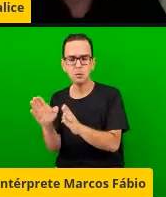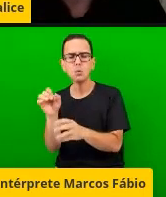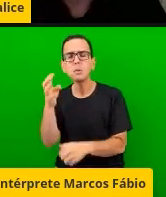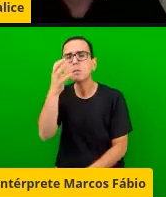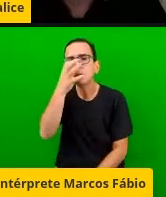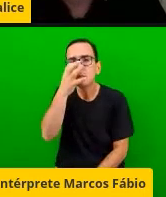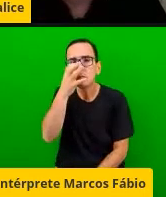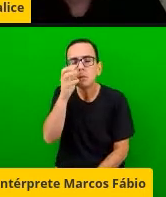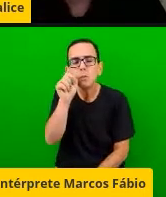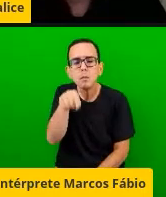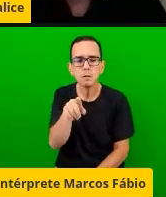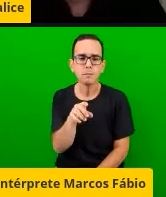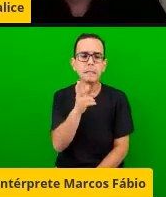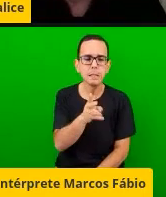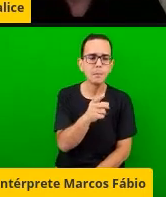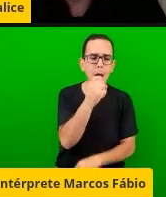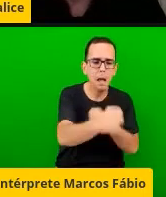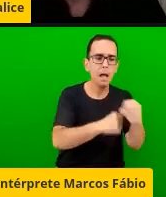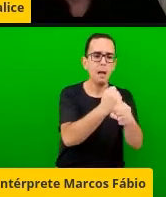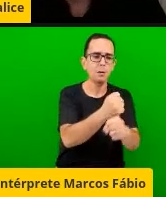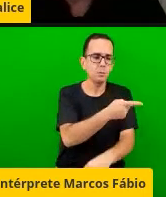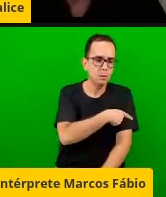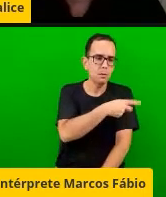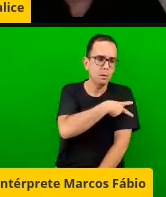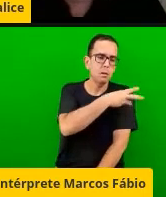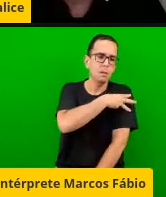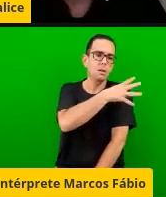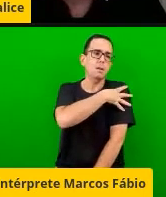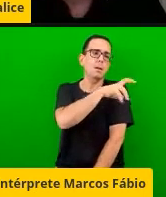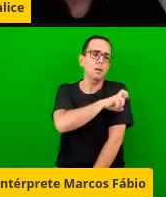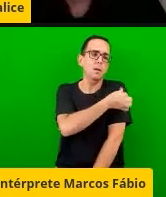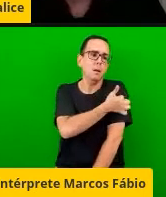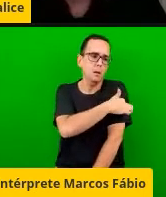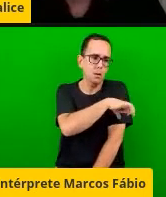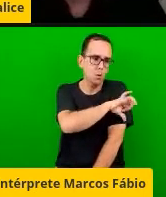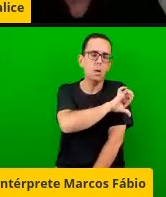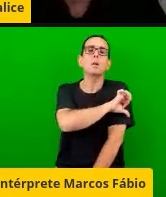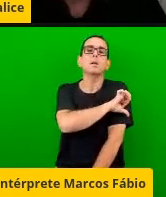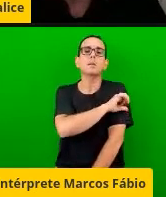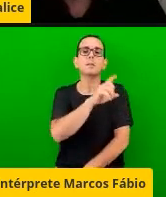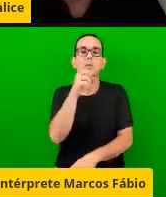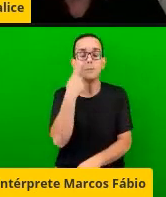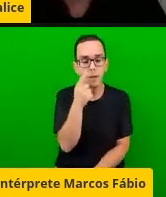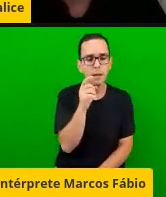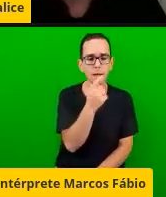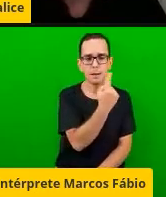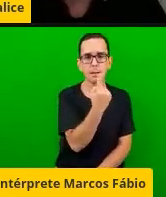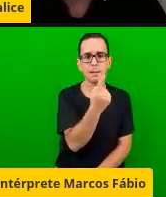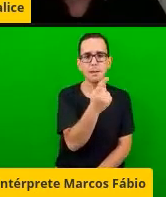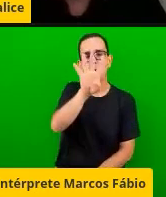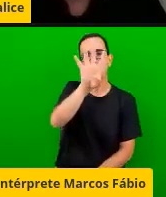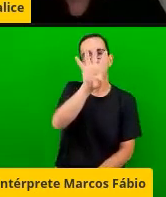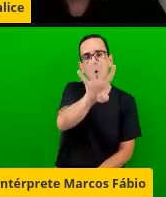Que cada ano, ele possui 4 quadros, tá? Vocês podem observar que tem 4 quadros em cada